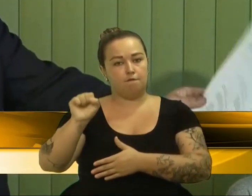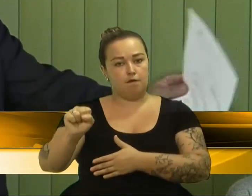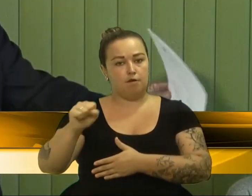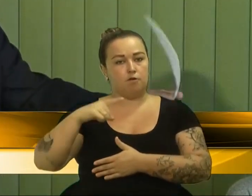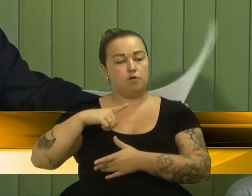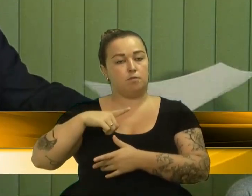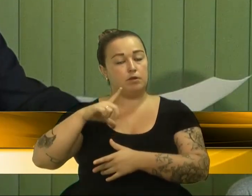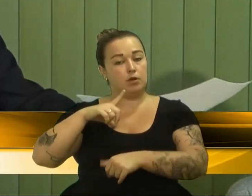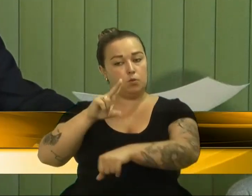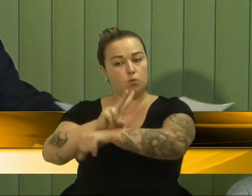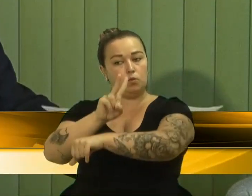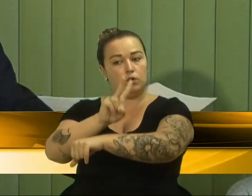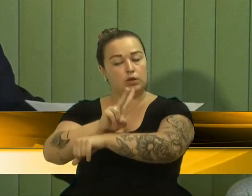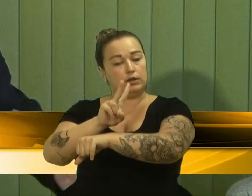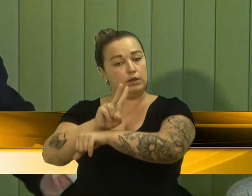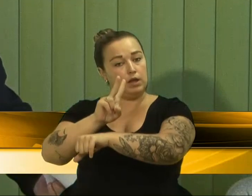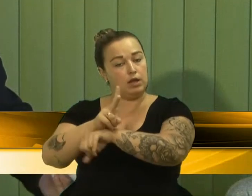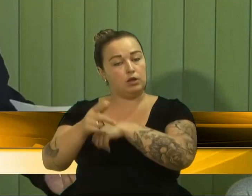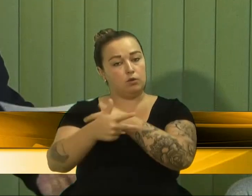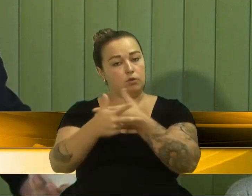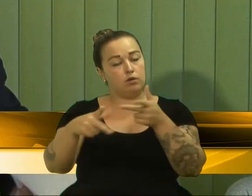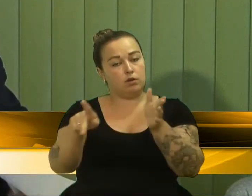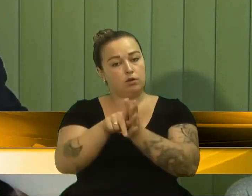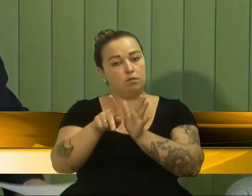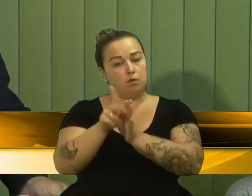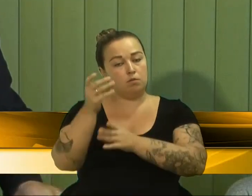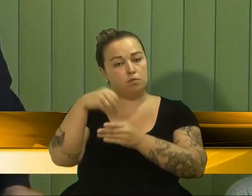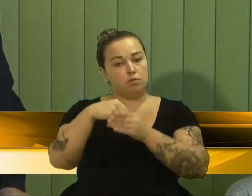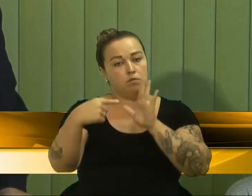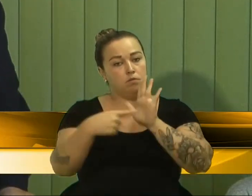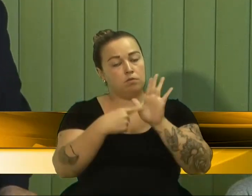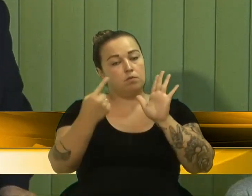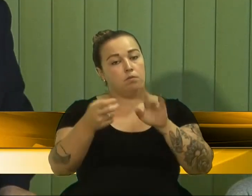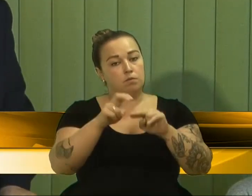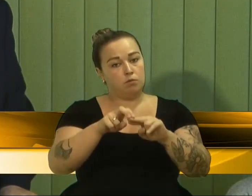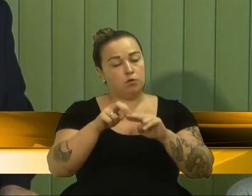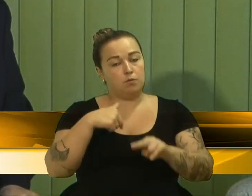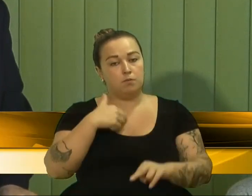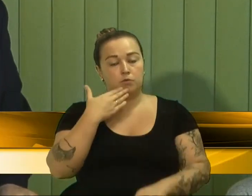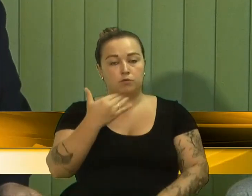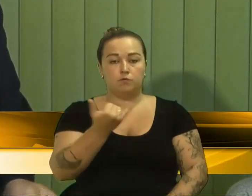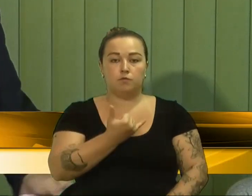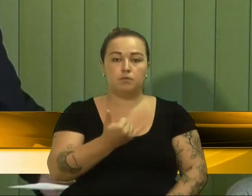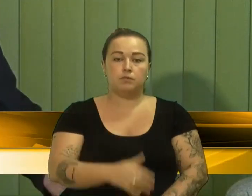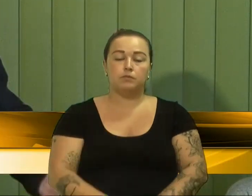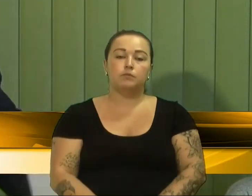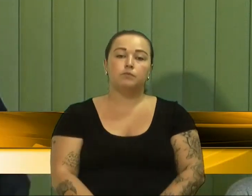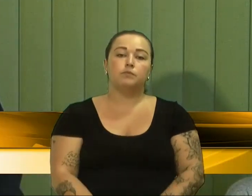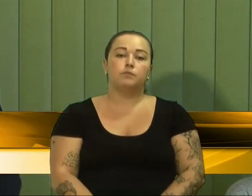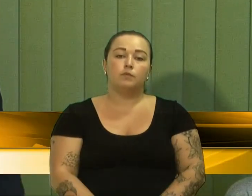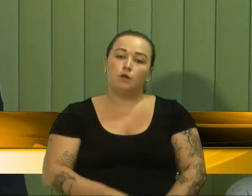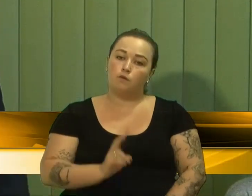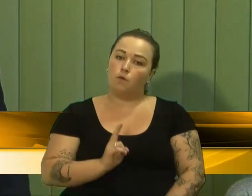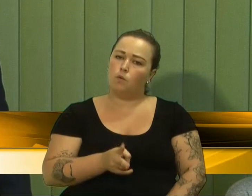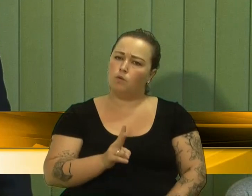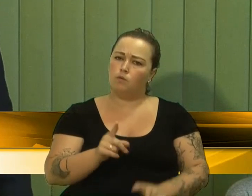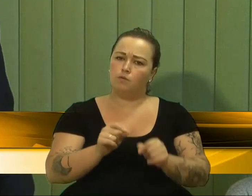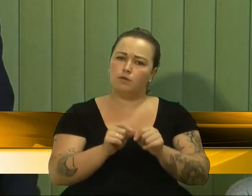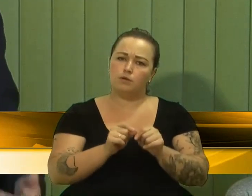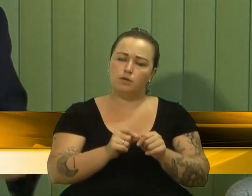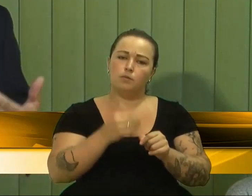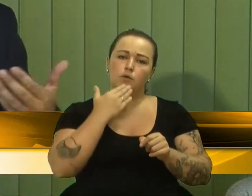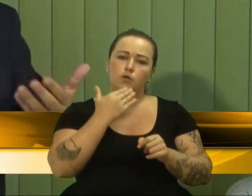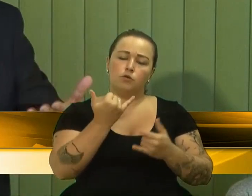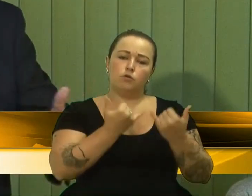ter cuidado com as questões funcionais que me foram denunciadas. Por essa razão, o pedido de informações, e vou continuar fazendo esses pedidos de